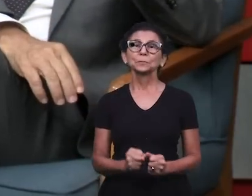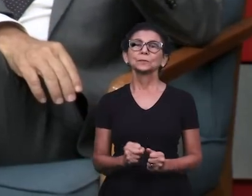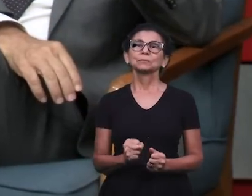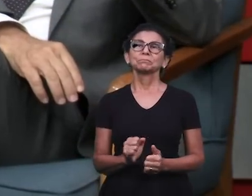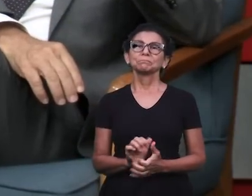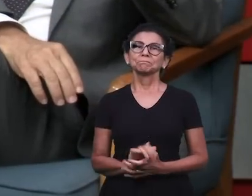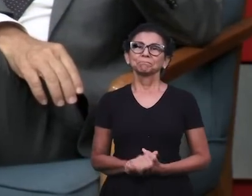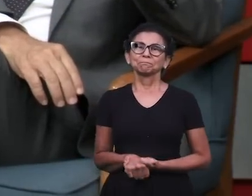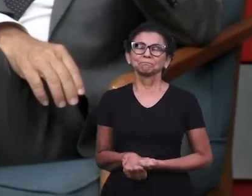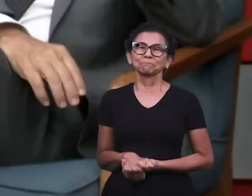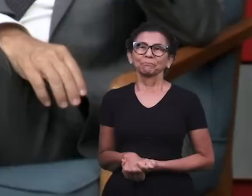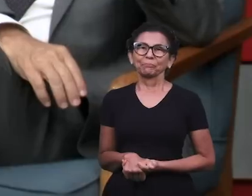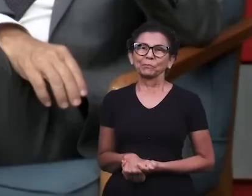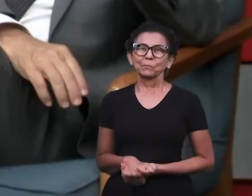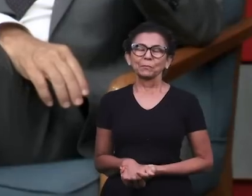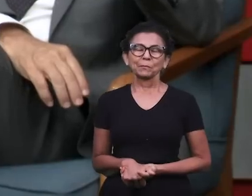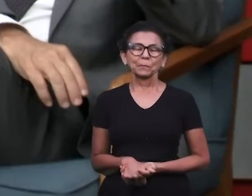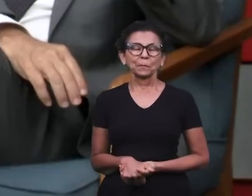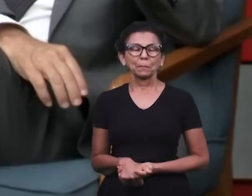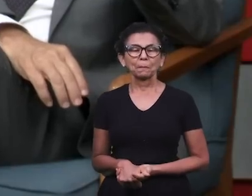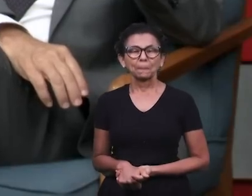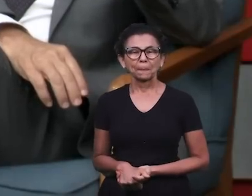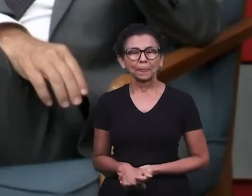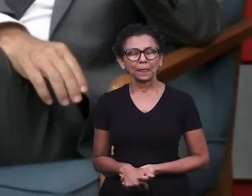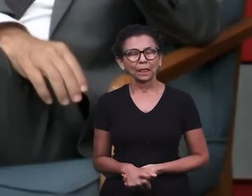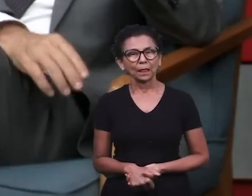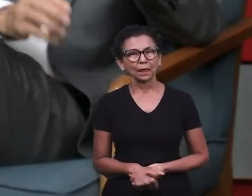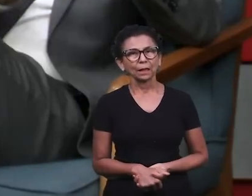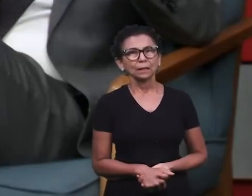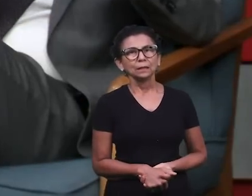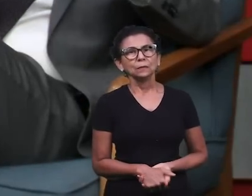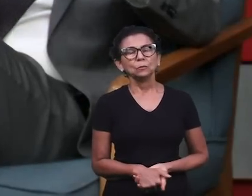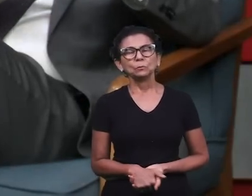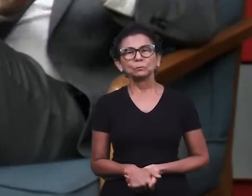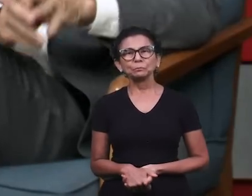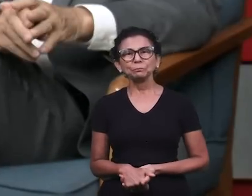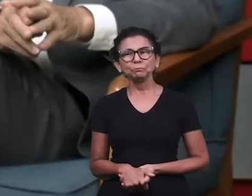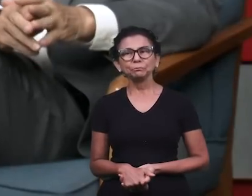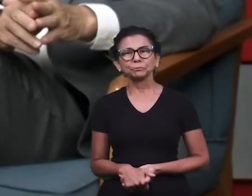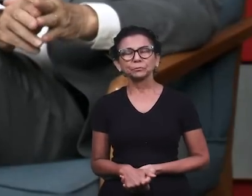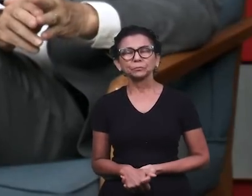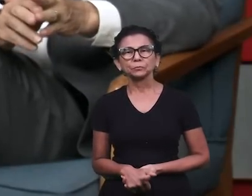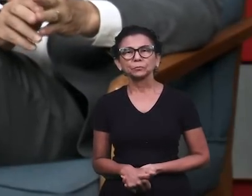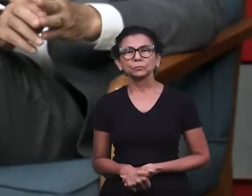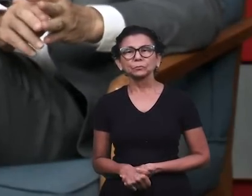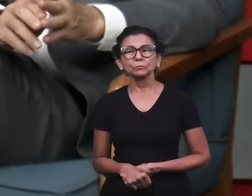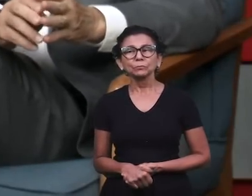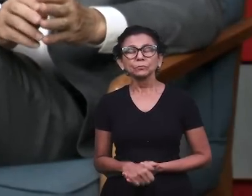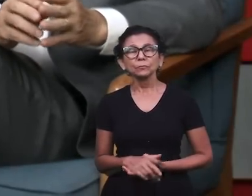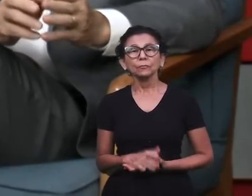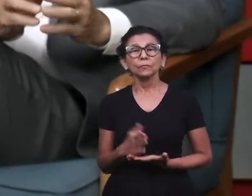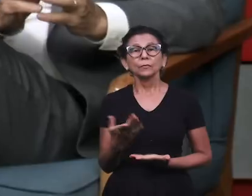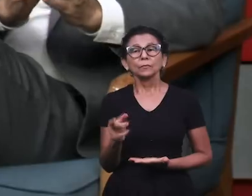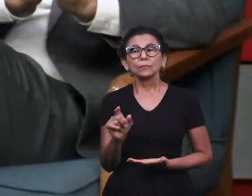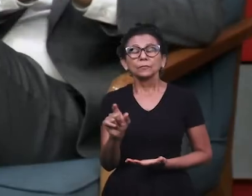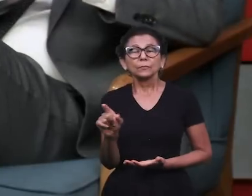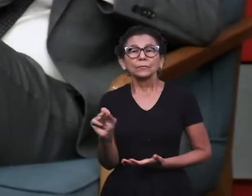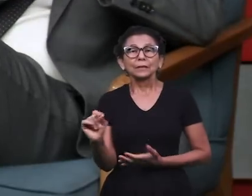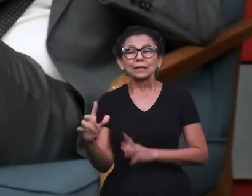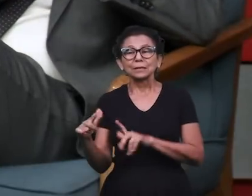Qual a importância desse gesto e dessa cura?